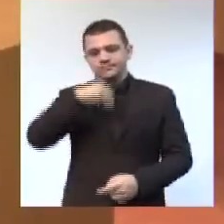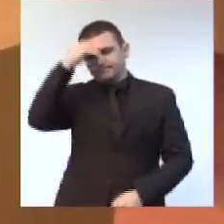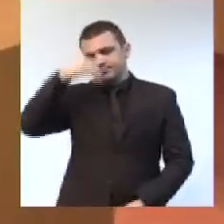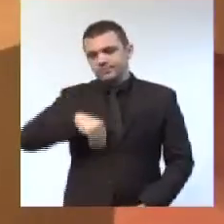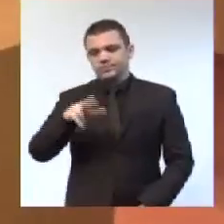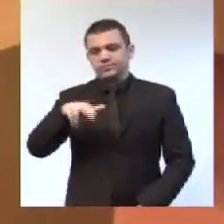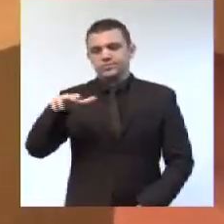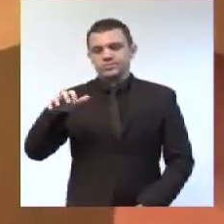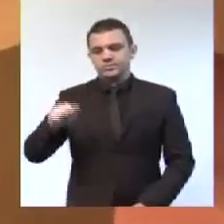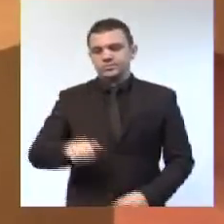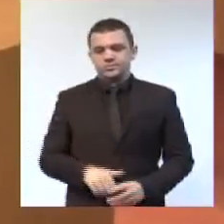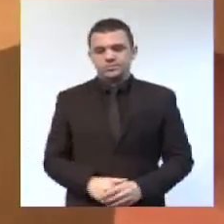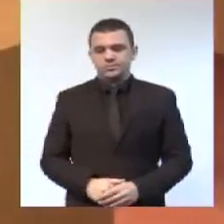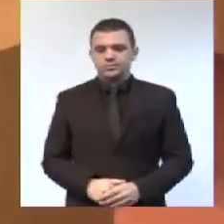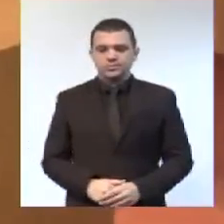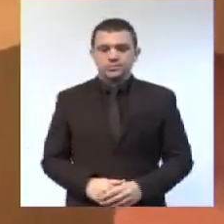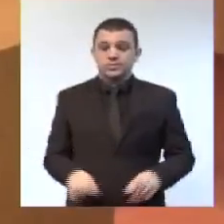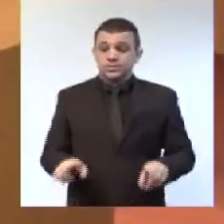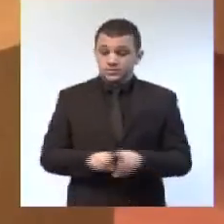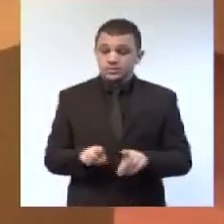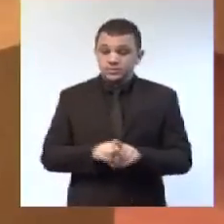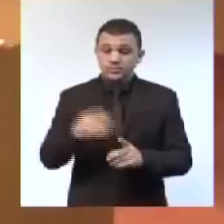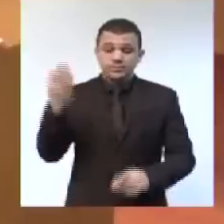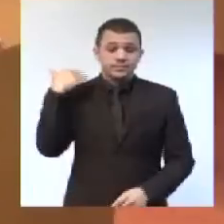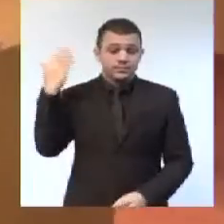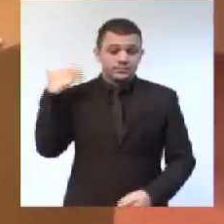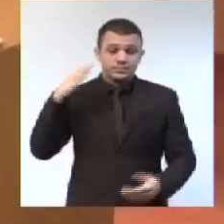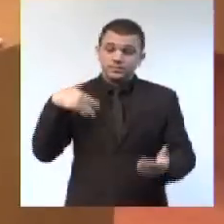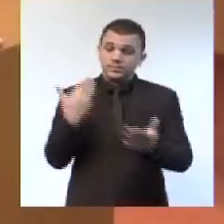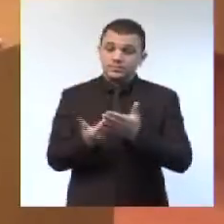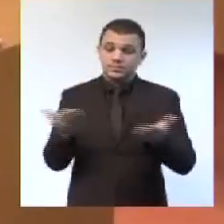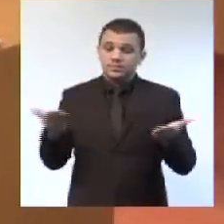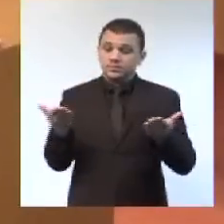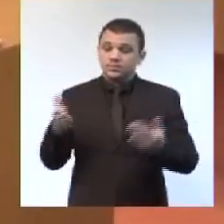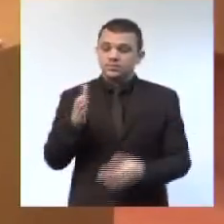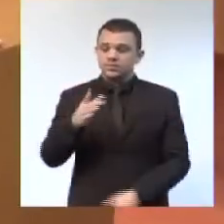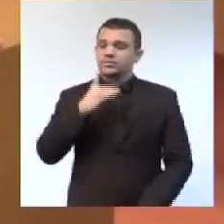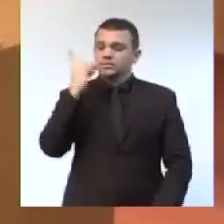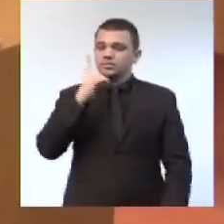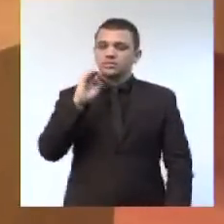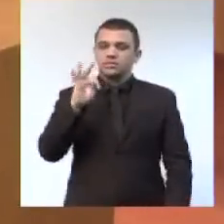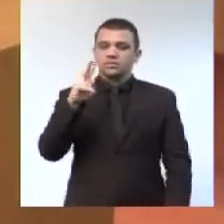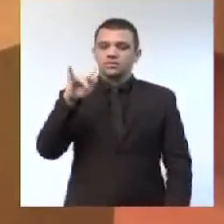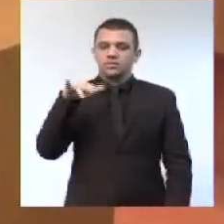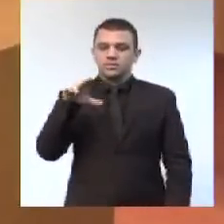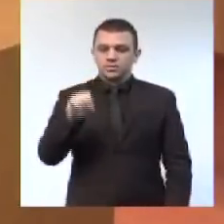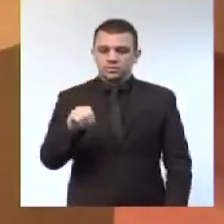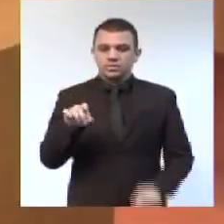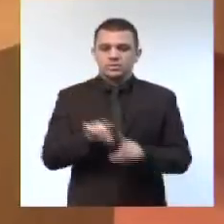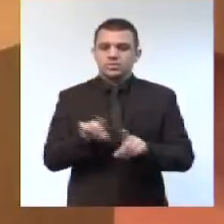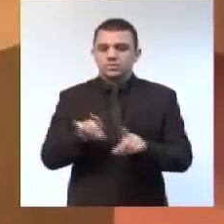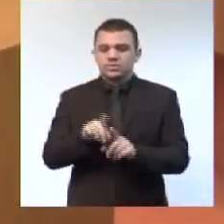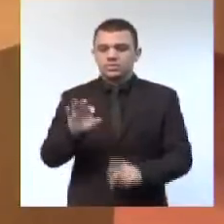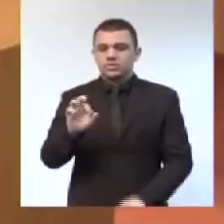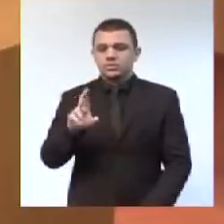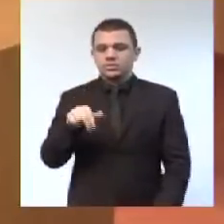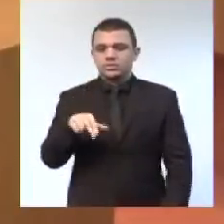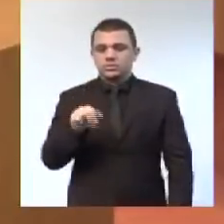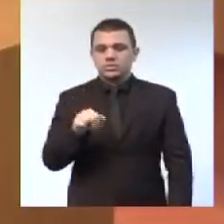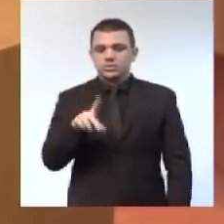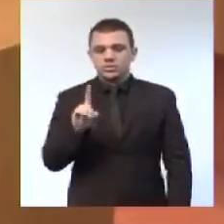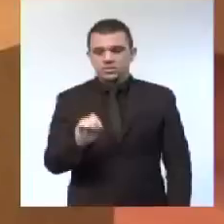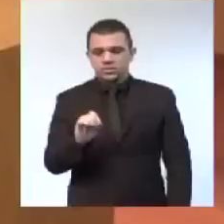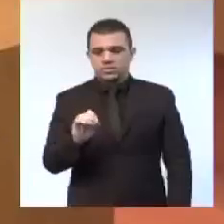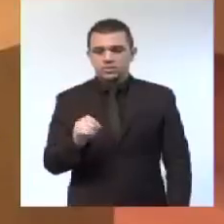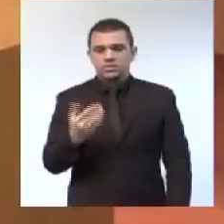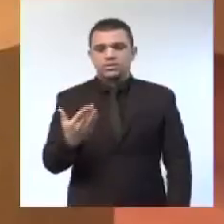E já naquele tempo, deputado Otelino, deputado Fernando, engraçado, a deputada